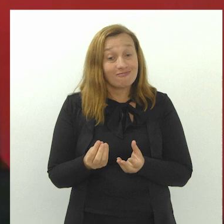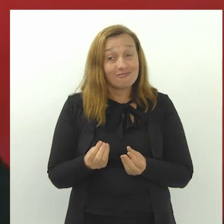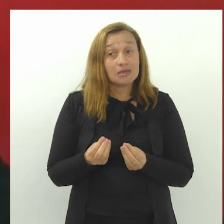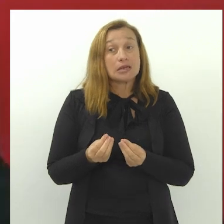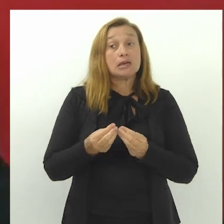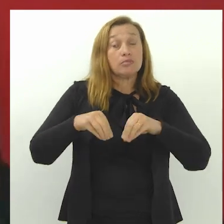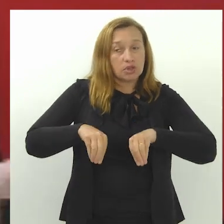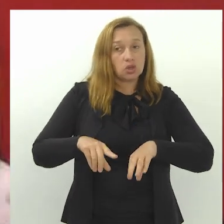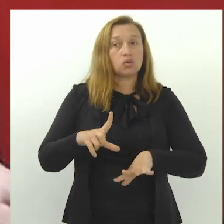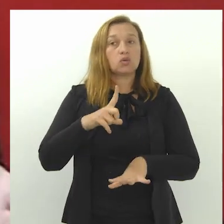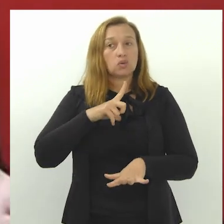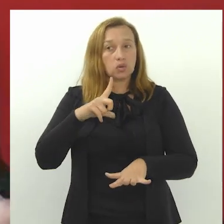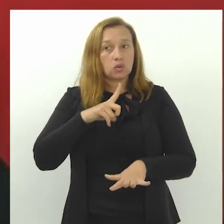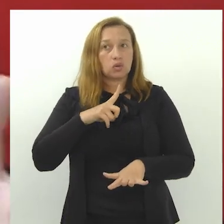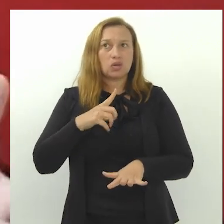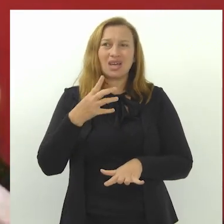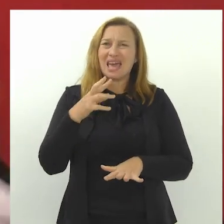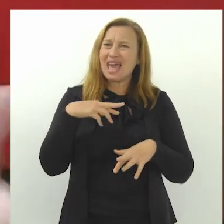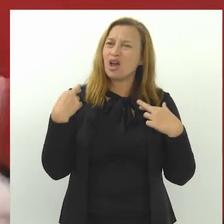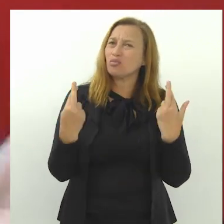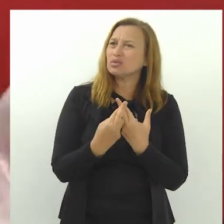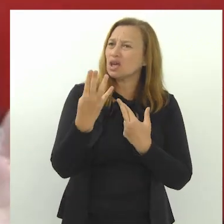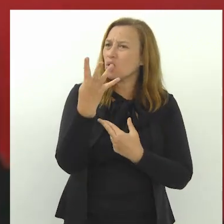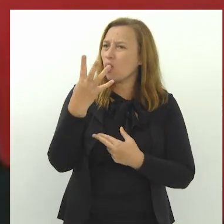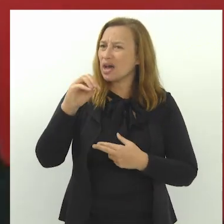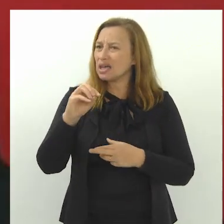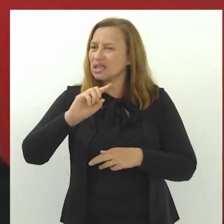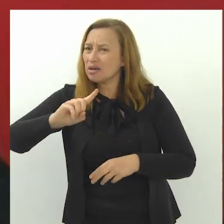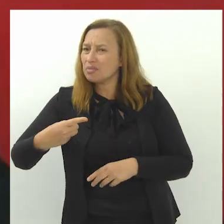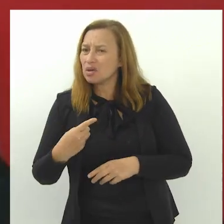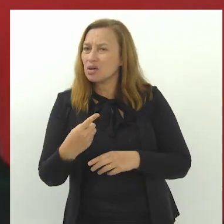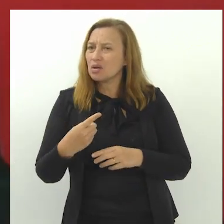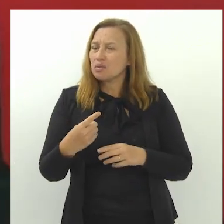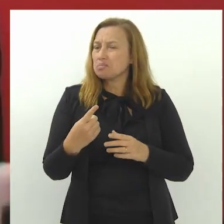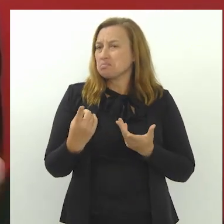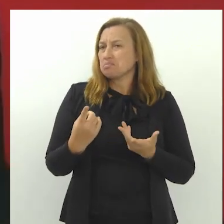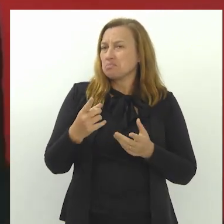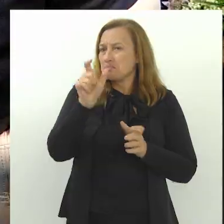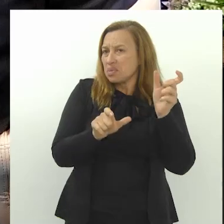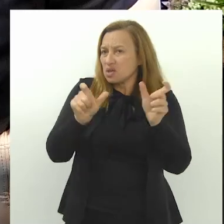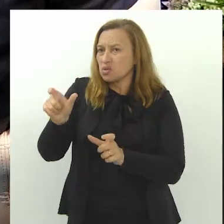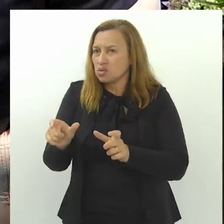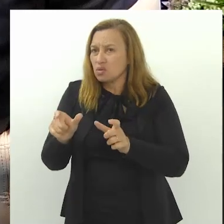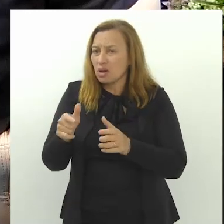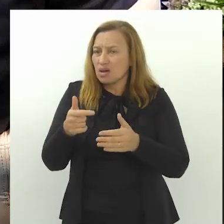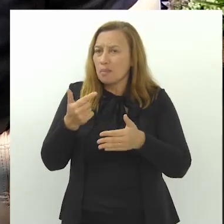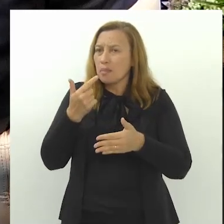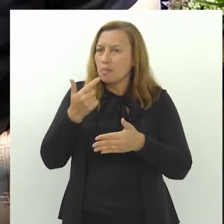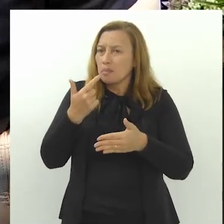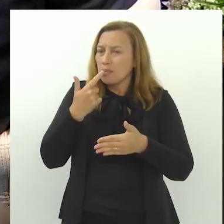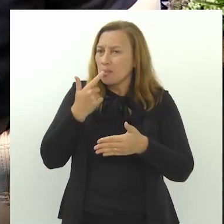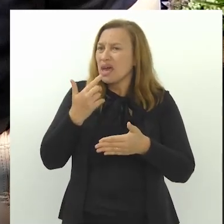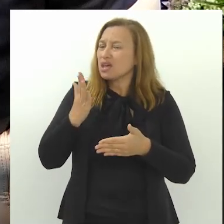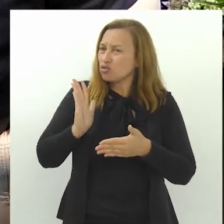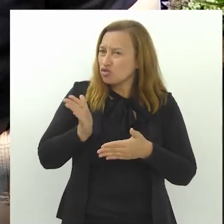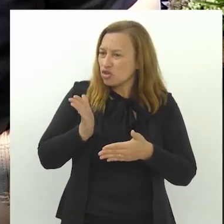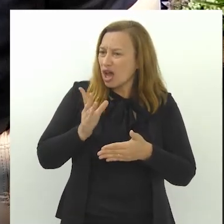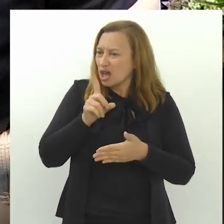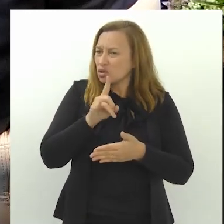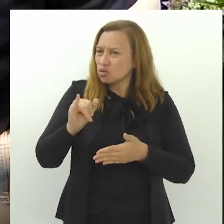gente sofreu grandes riscos. Reunir 30, 40 mil pessoas às vésperas do embarque de chefes de